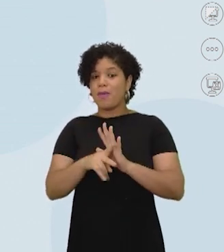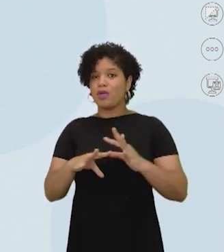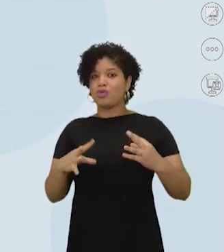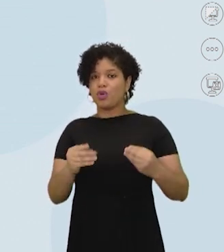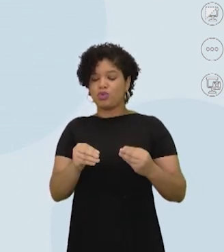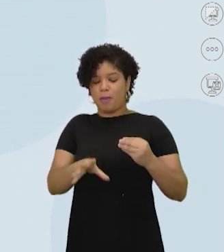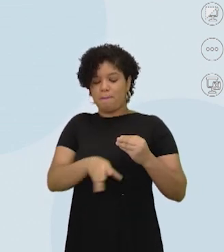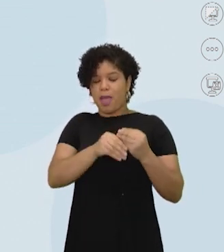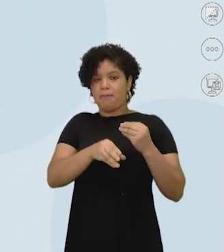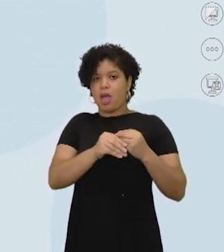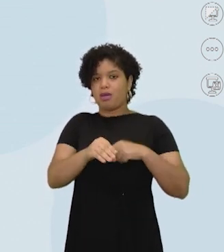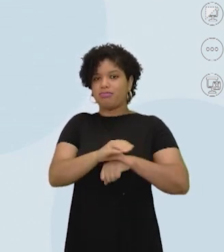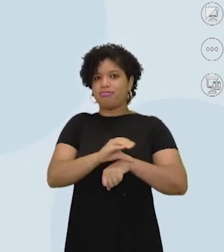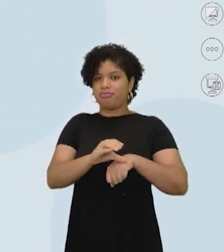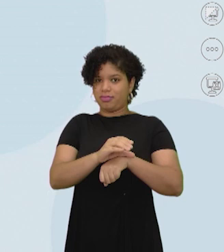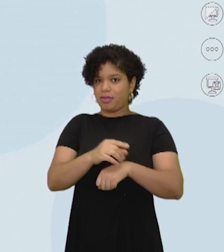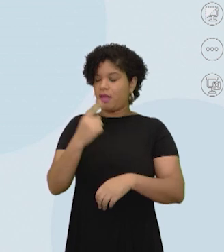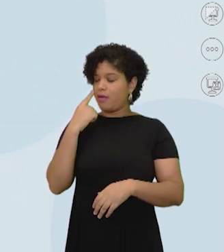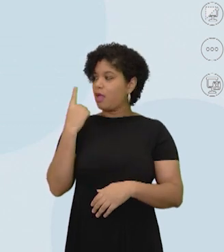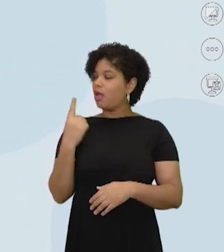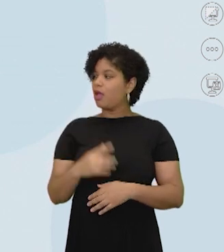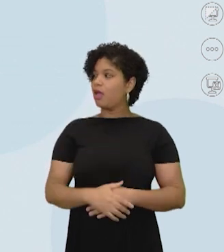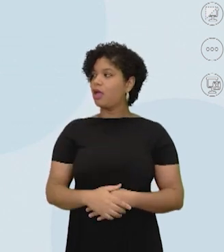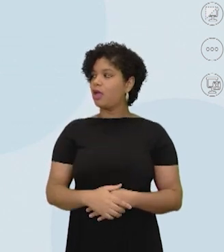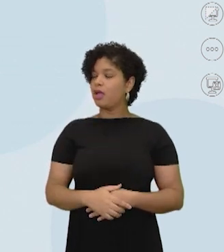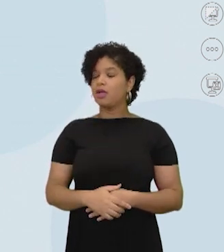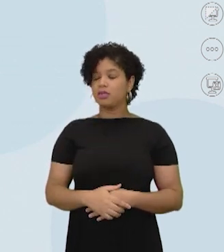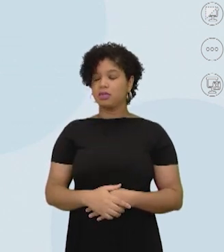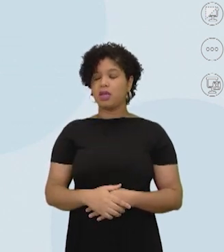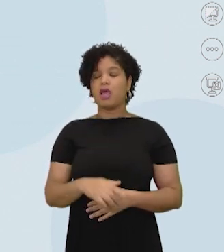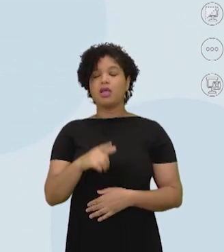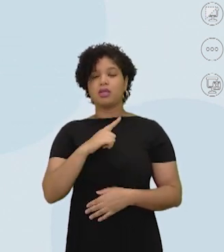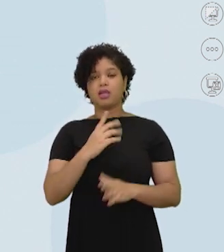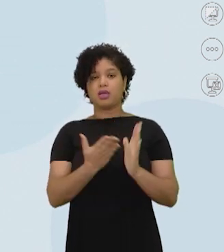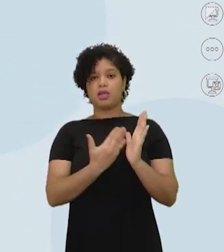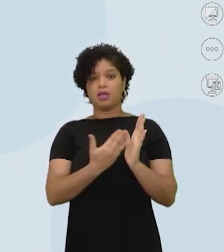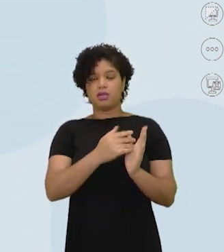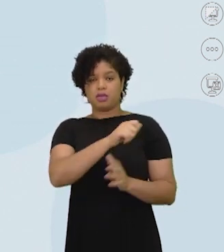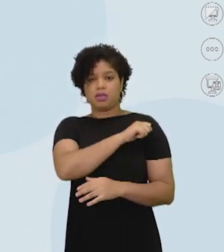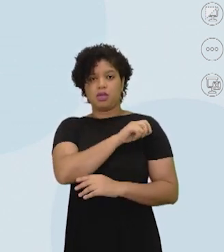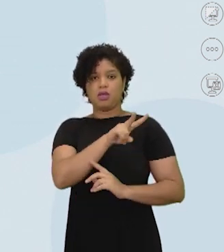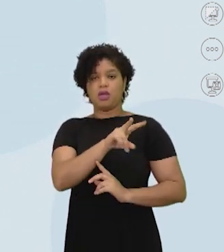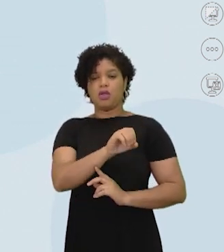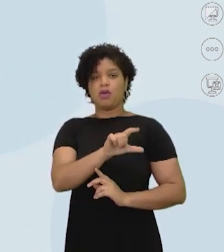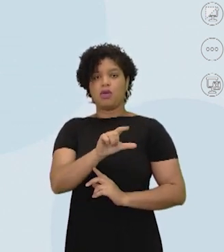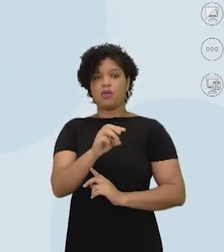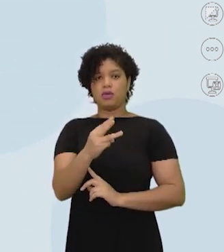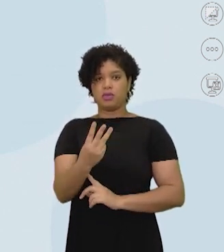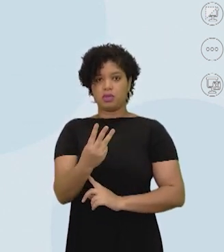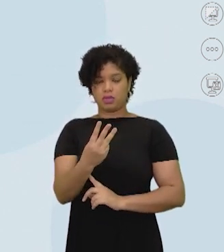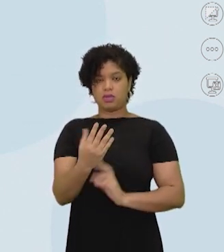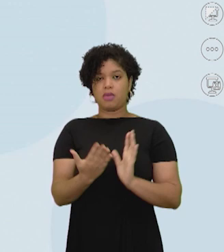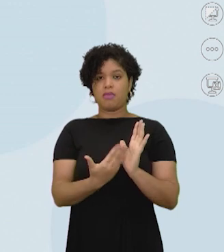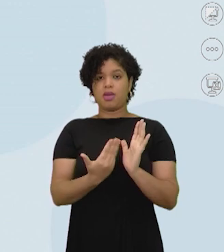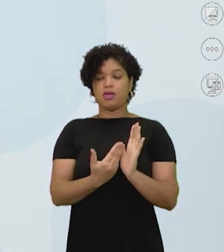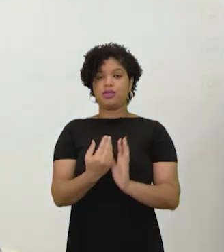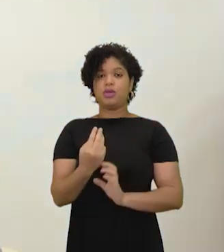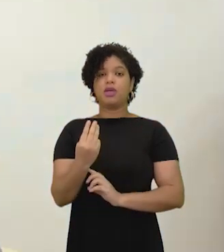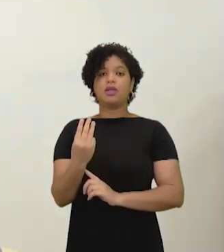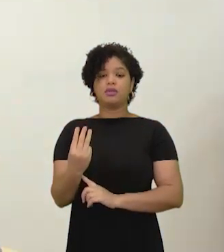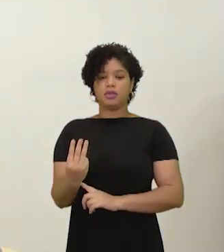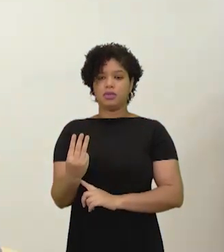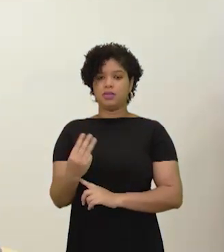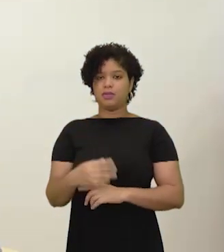popular. Esta atividade está no caderno do aluno, do volume 3, página 3. Então, vocês se lembram que houve